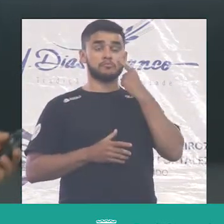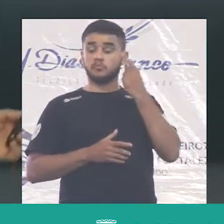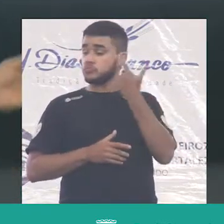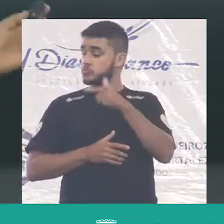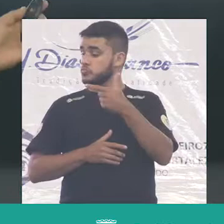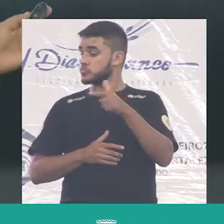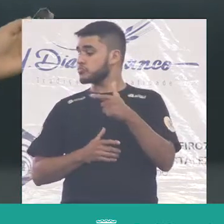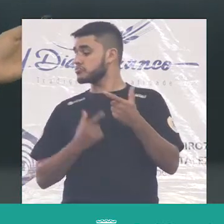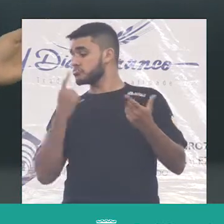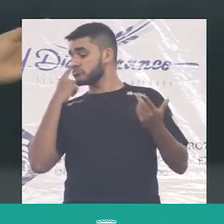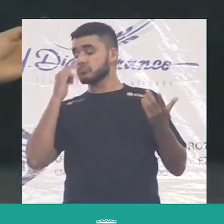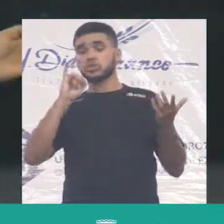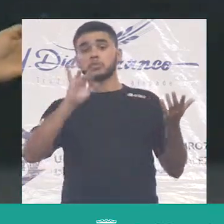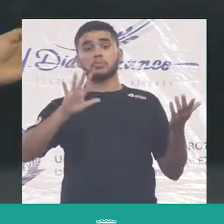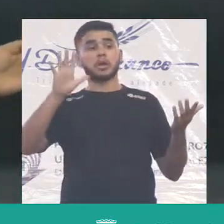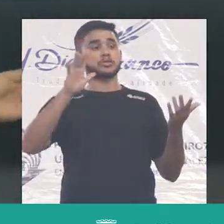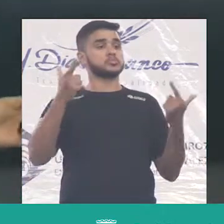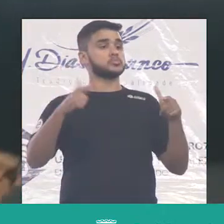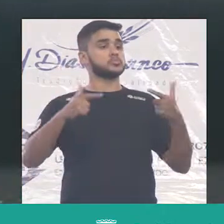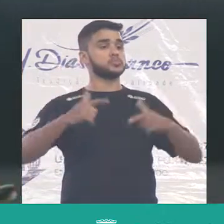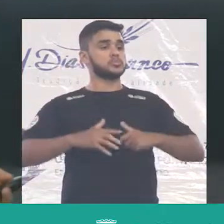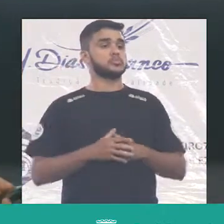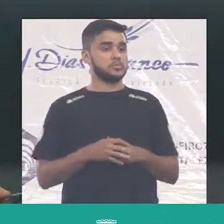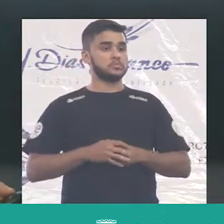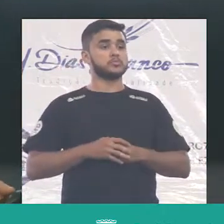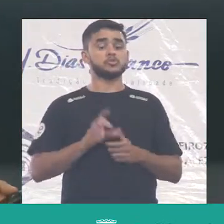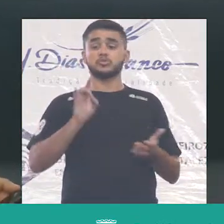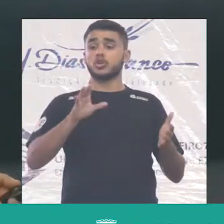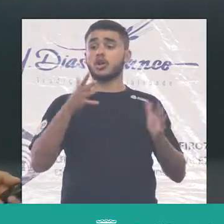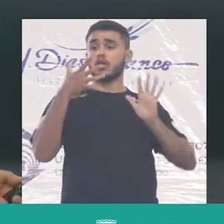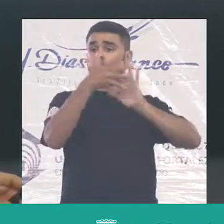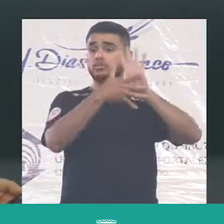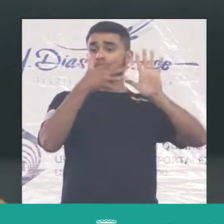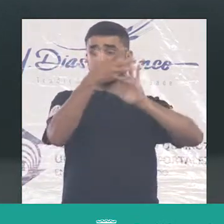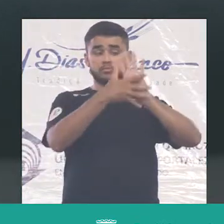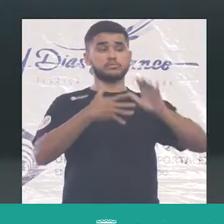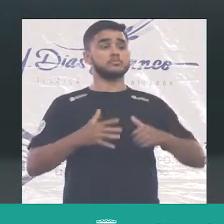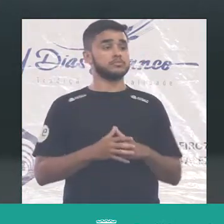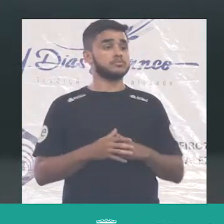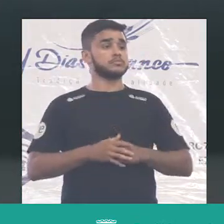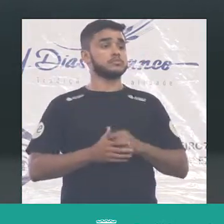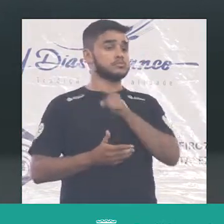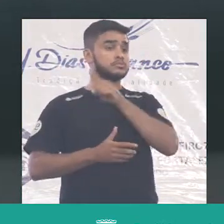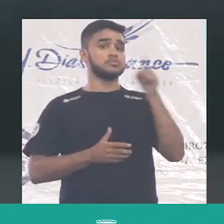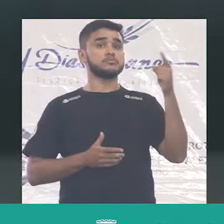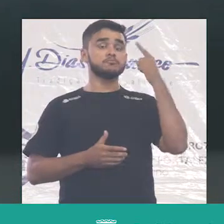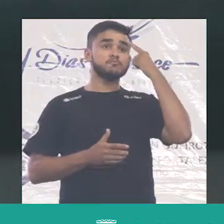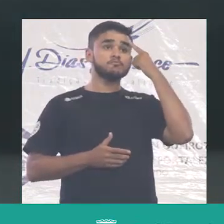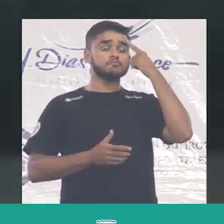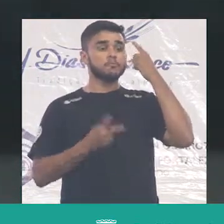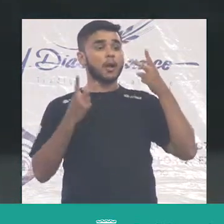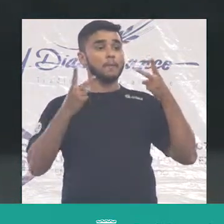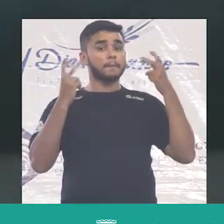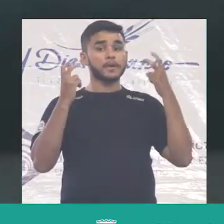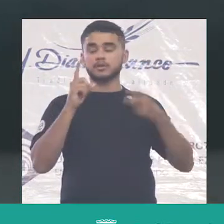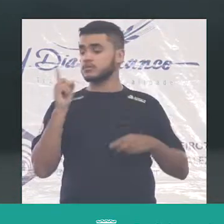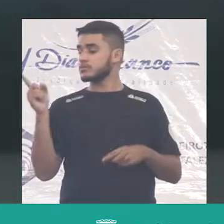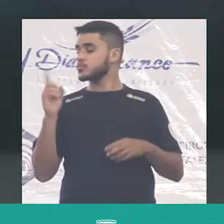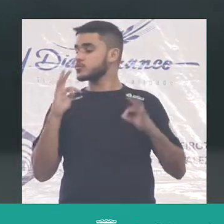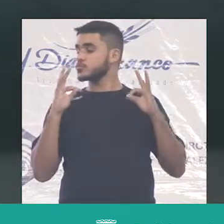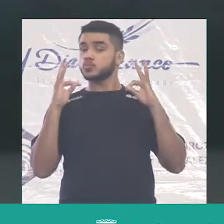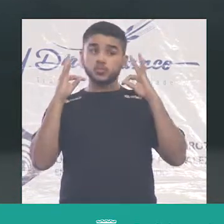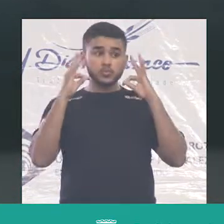coloca figura. O enunciado está aqui, ó. O enunciado é só texto. Você tinha que traduzir esse enunciado todinho